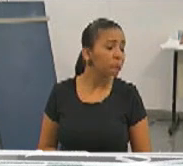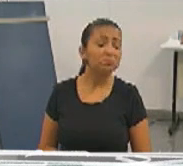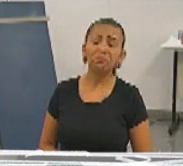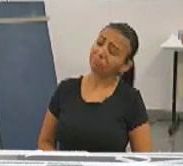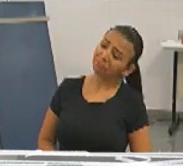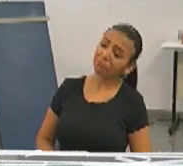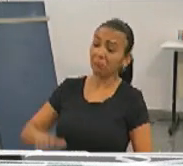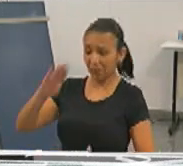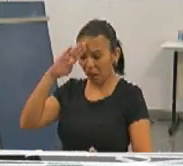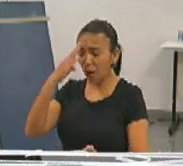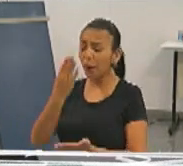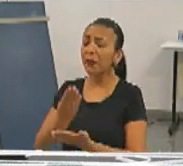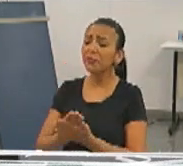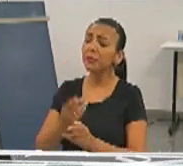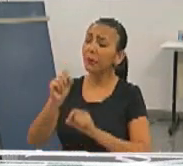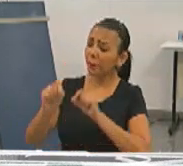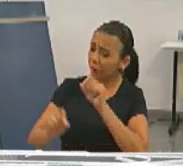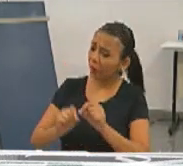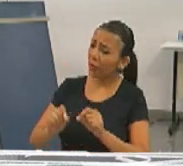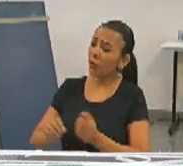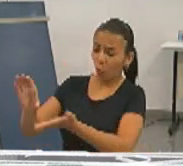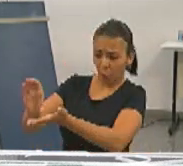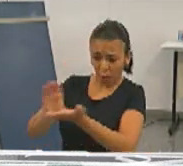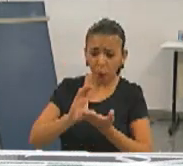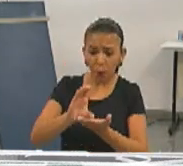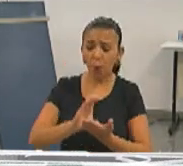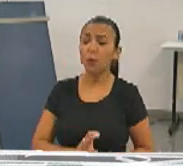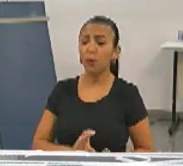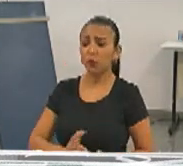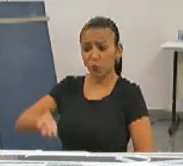Consideramos que, de fato, o recurso advindo